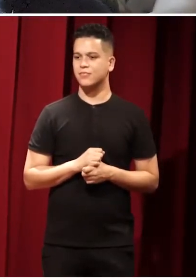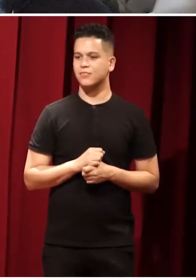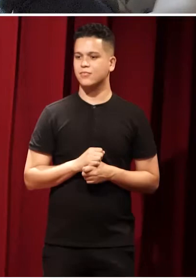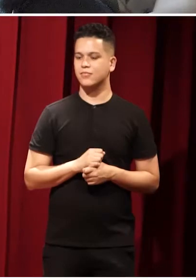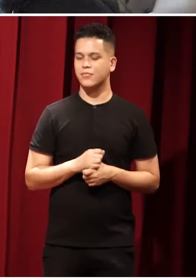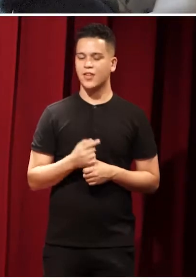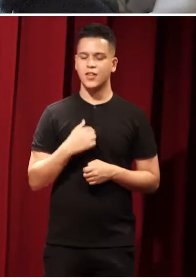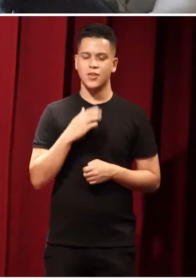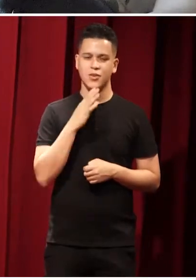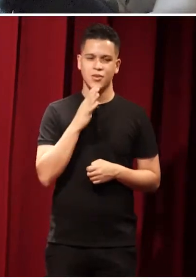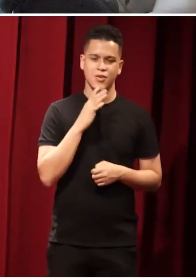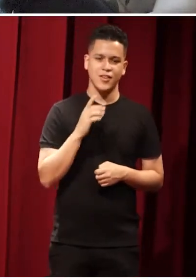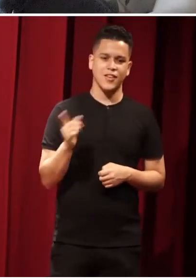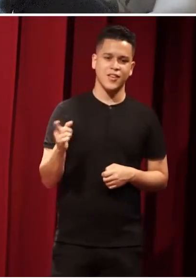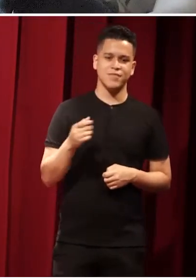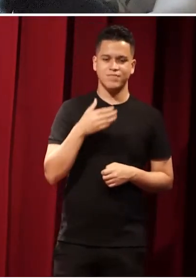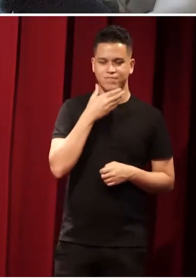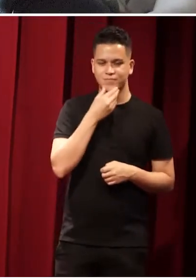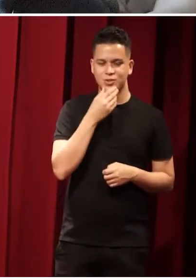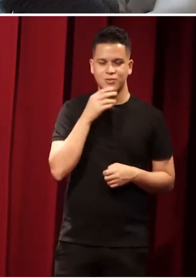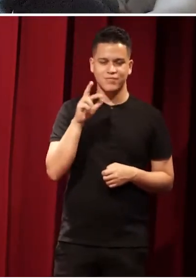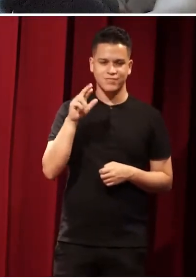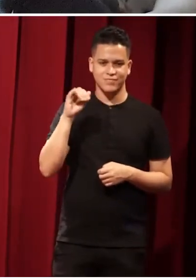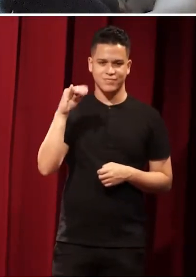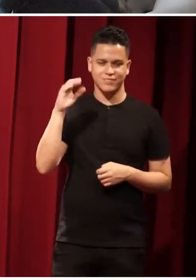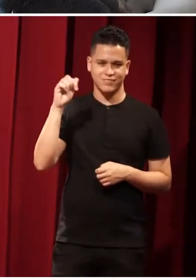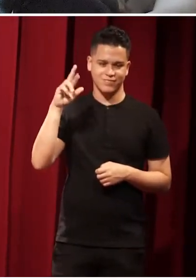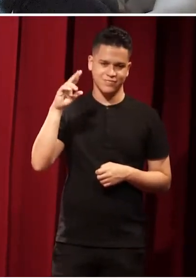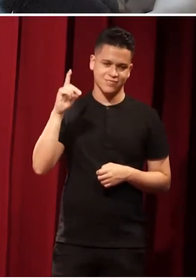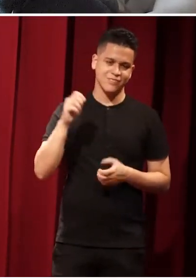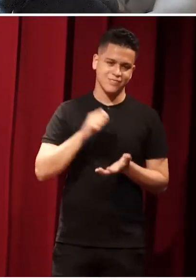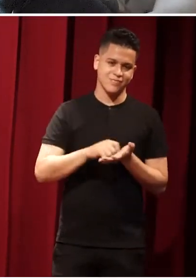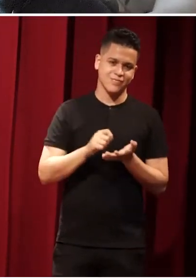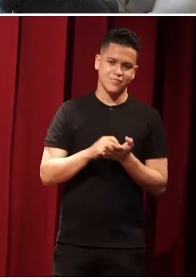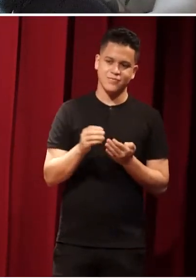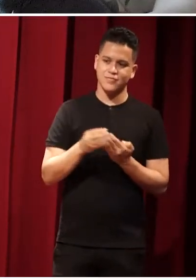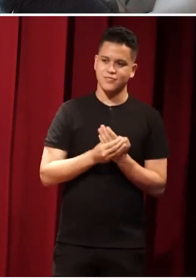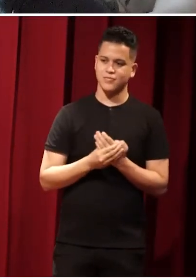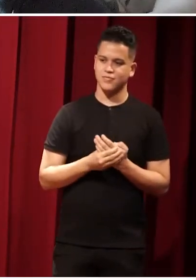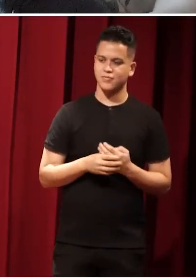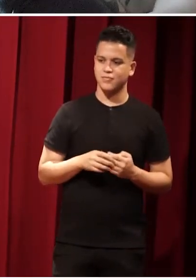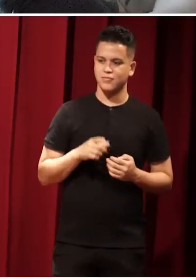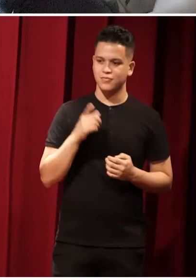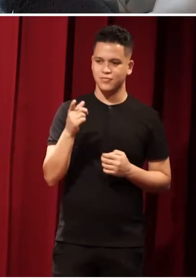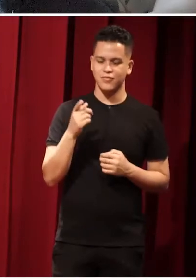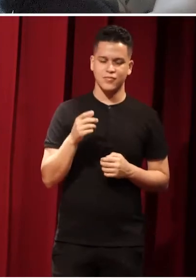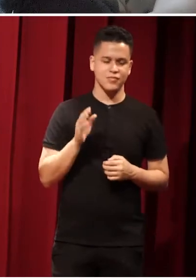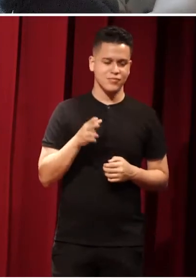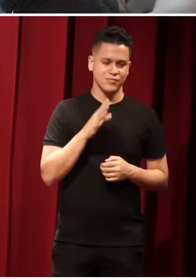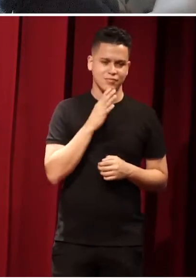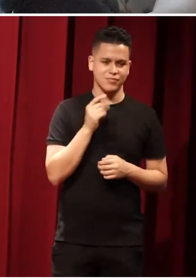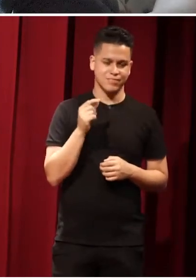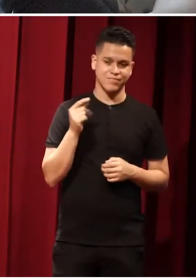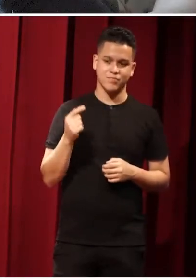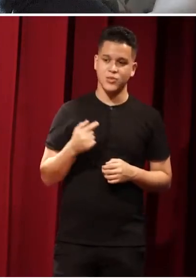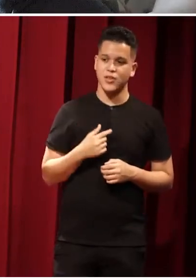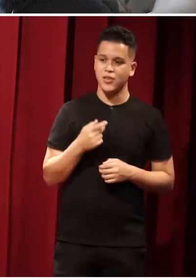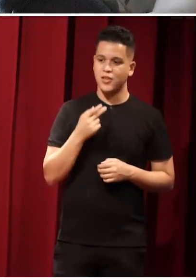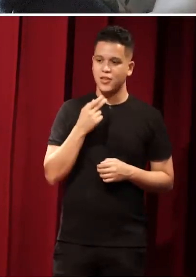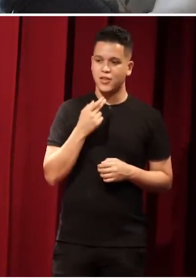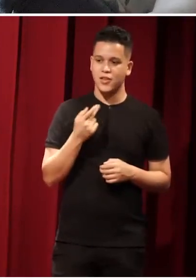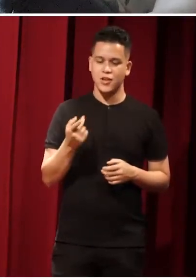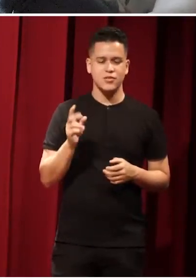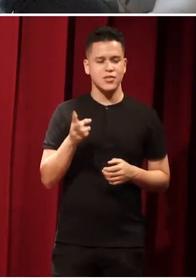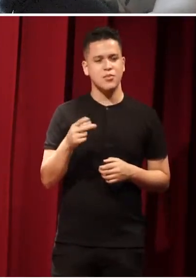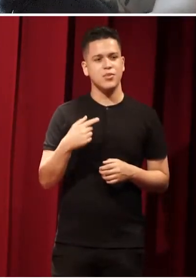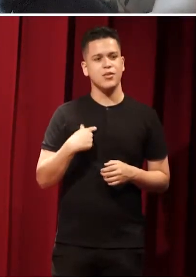muito tempo. Mas Ricardo coloca no livro, e uma pergunta aqui, que me faz,